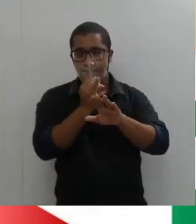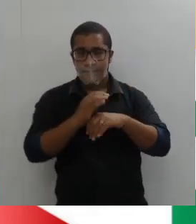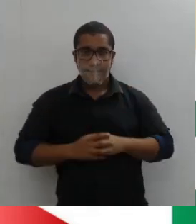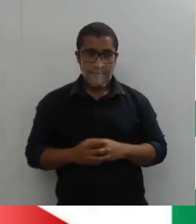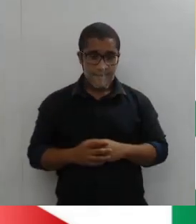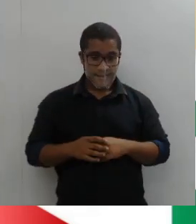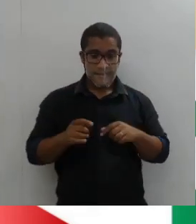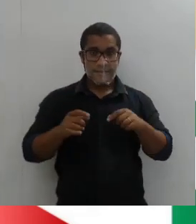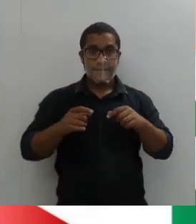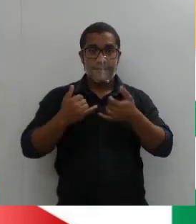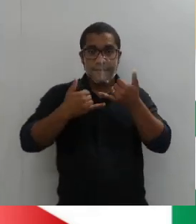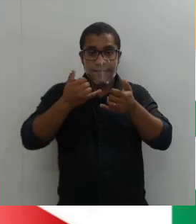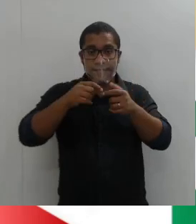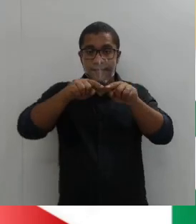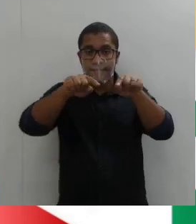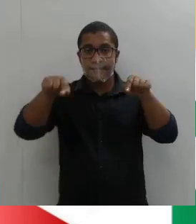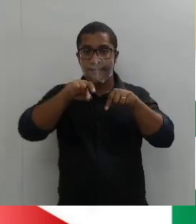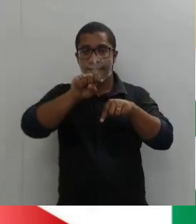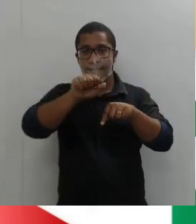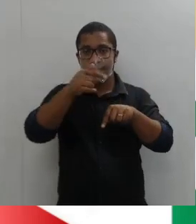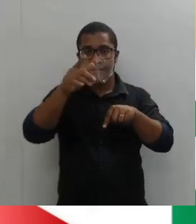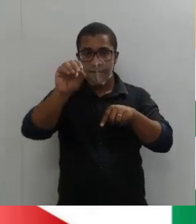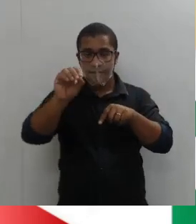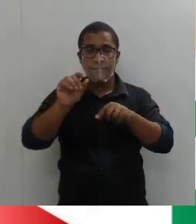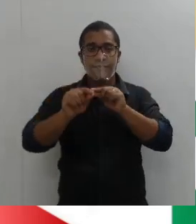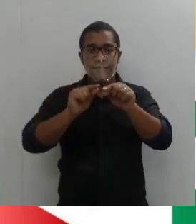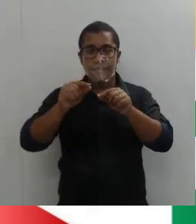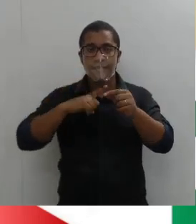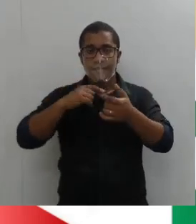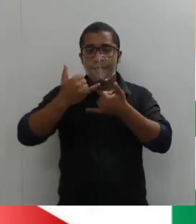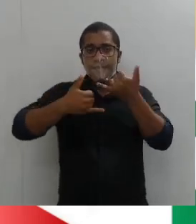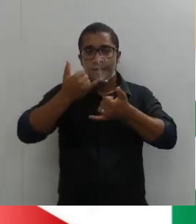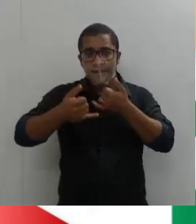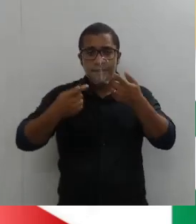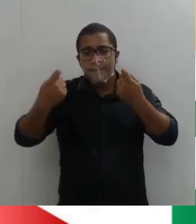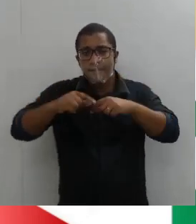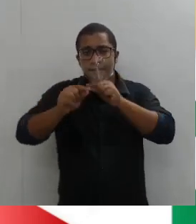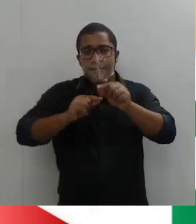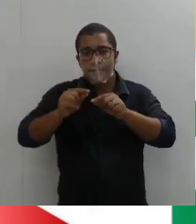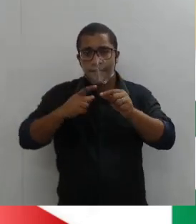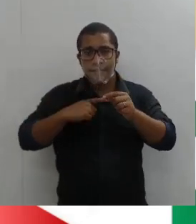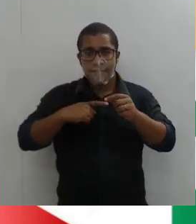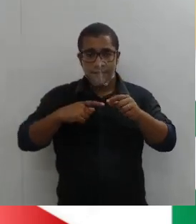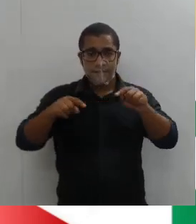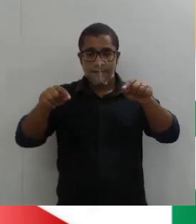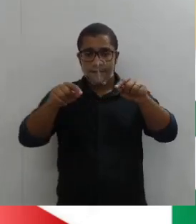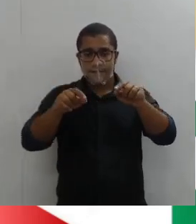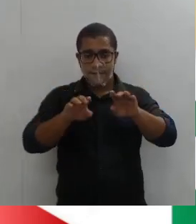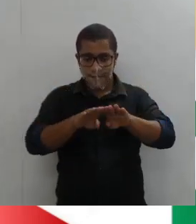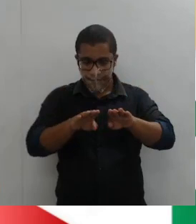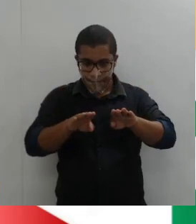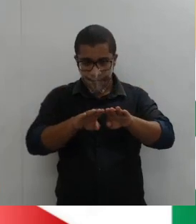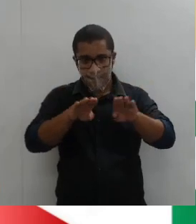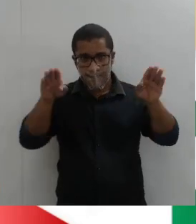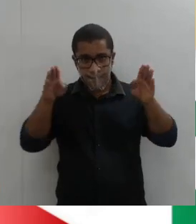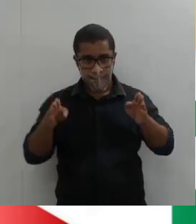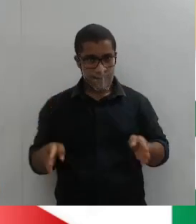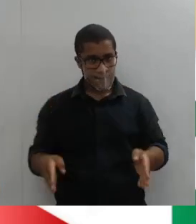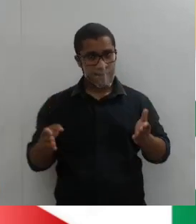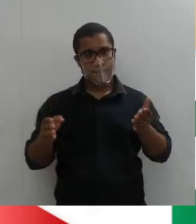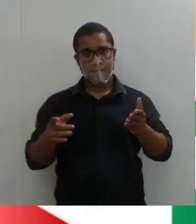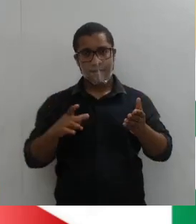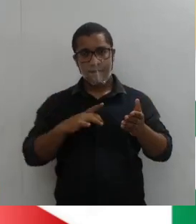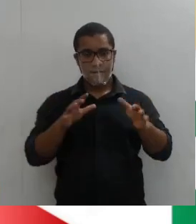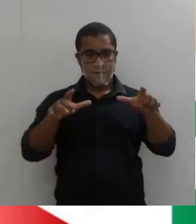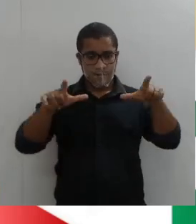jogo de salão, quando alguém perguntar para você, são jogos que eles precisam basicamente de tabuleiro ou mesa ou